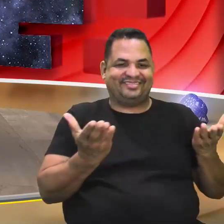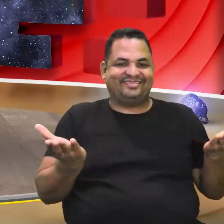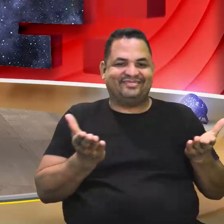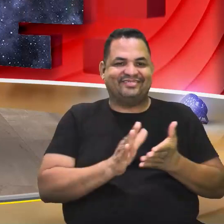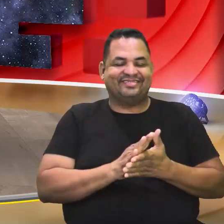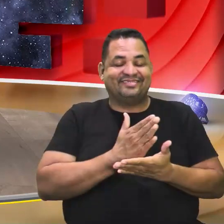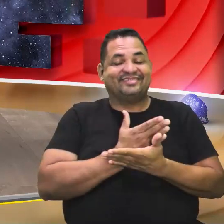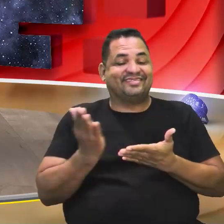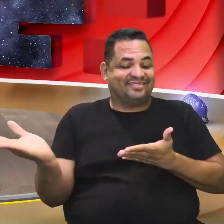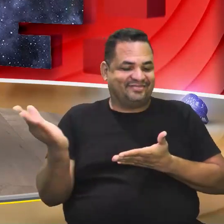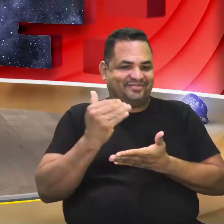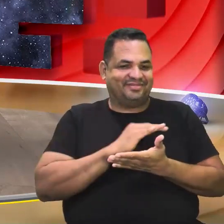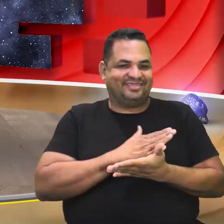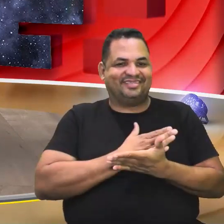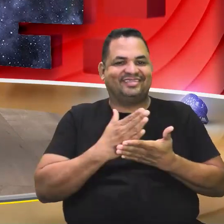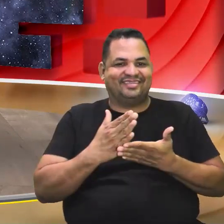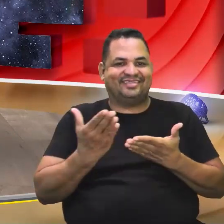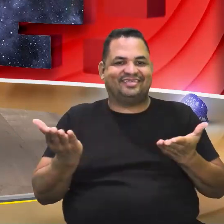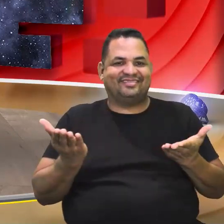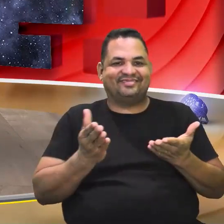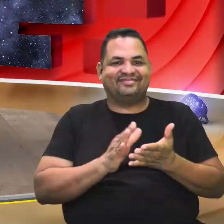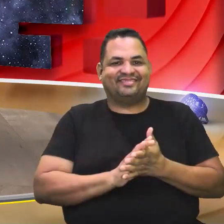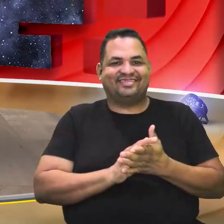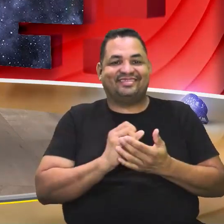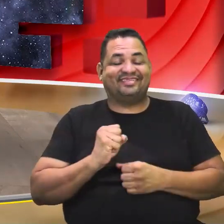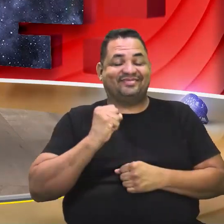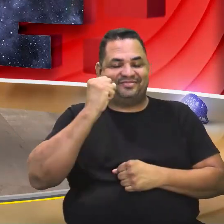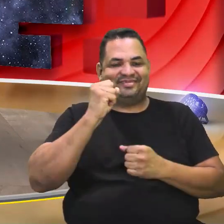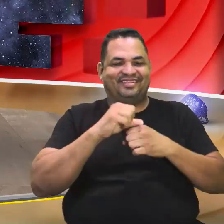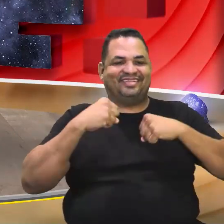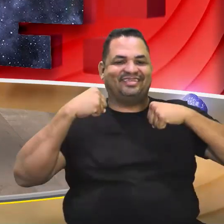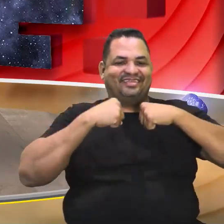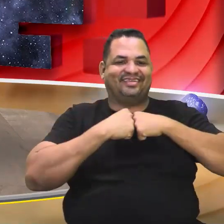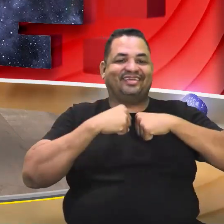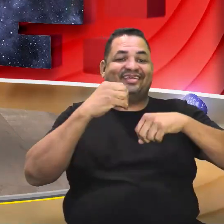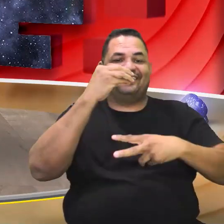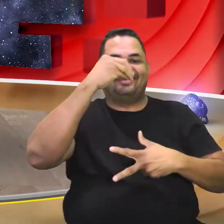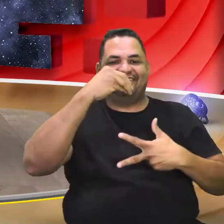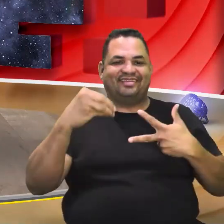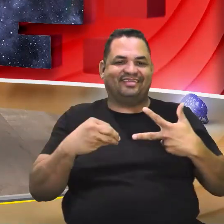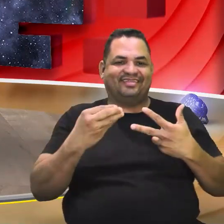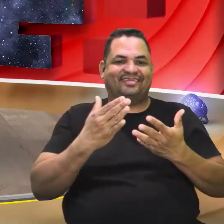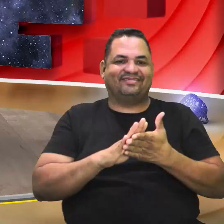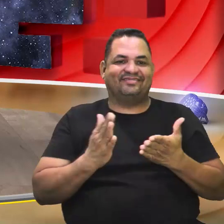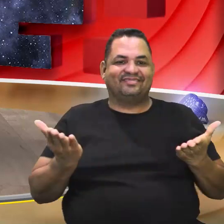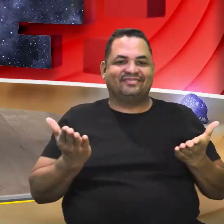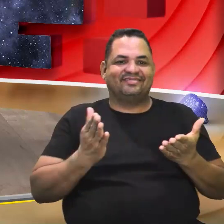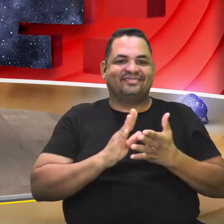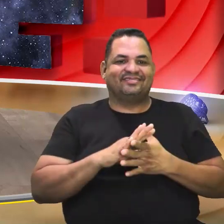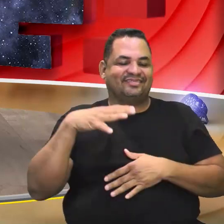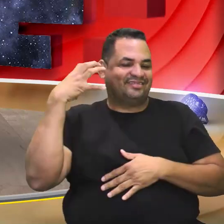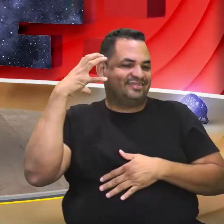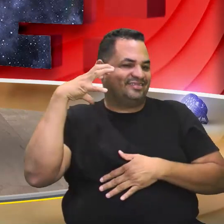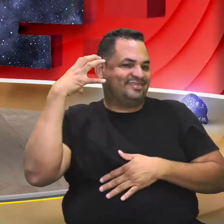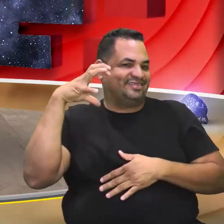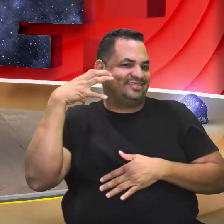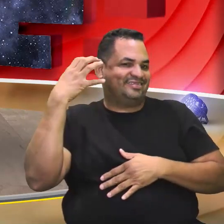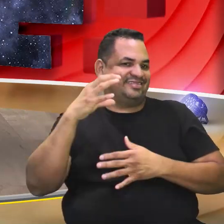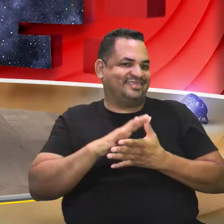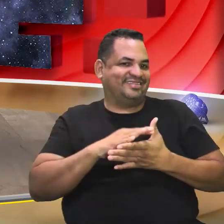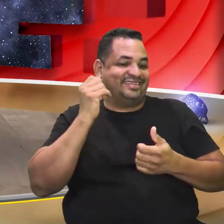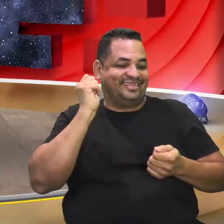vem que vai começar o Super Enem ativar e o som